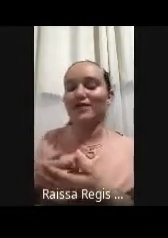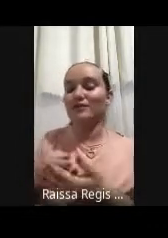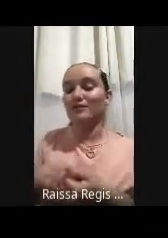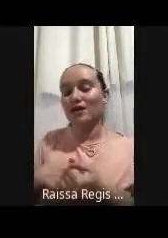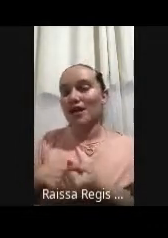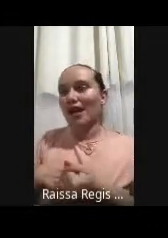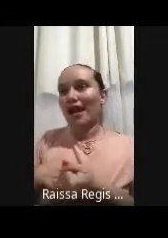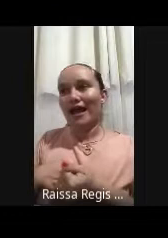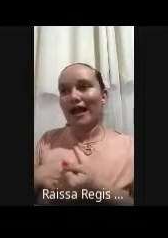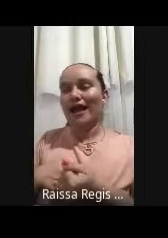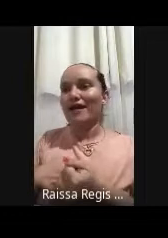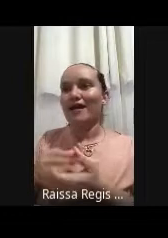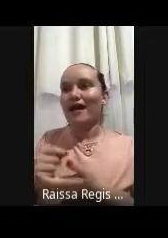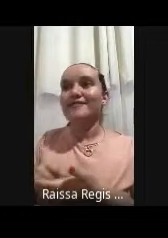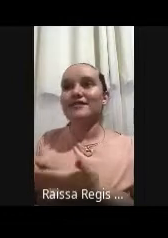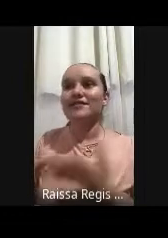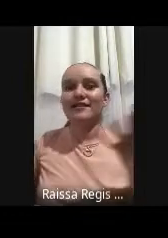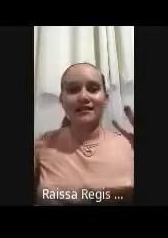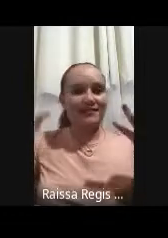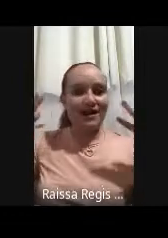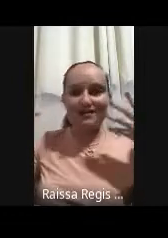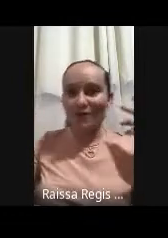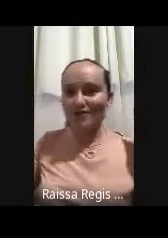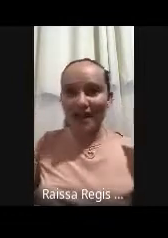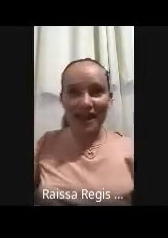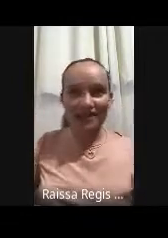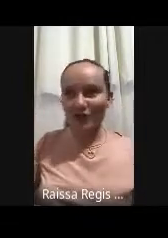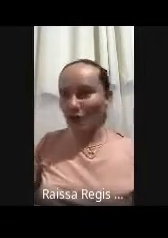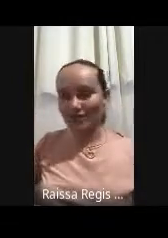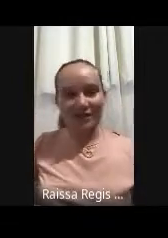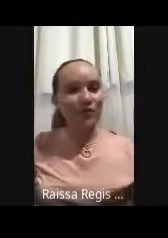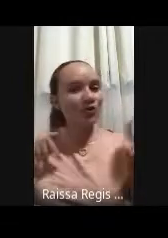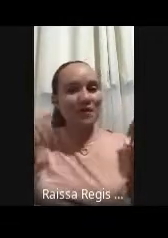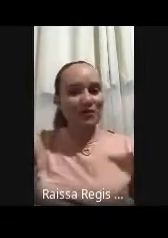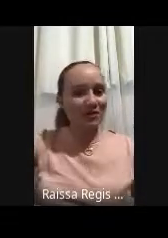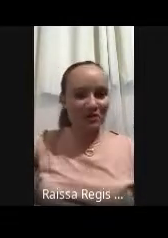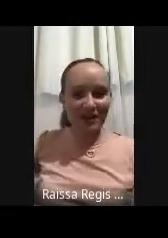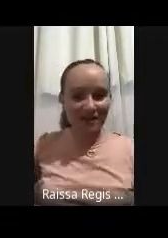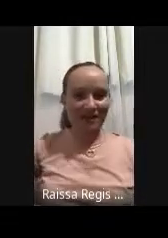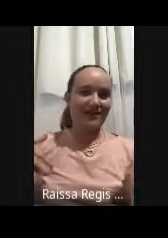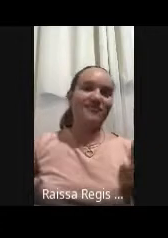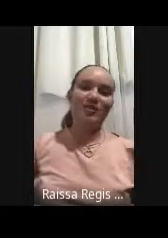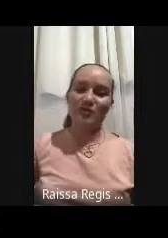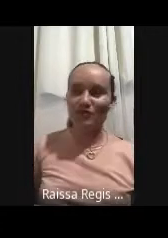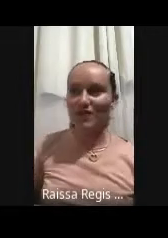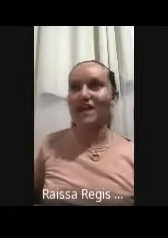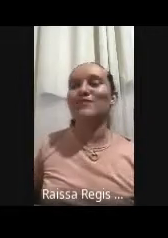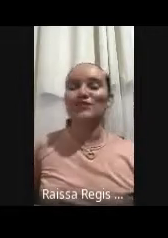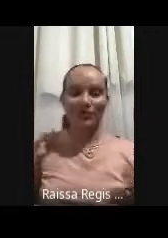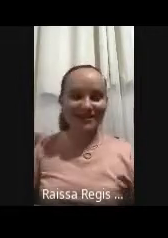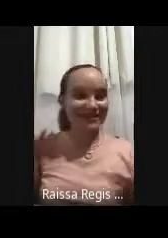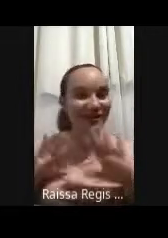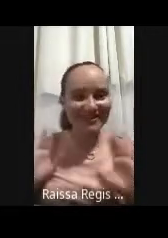e tal. Então, a escrita de sinais, ela traz, né, uma série de coisas. Tem muito mais coisas que eu poderia ficar aqui falando para vocês,